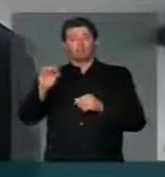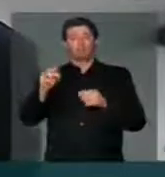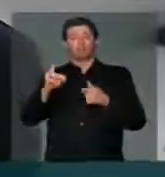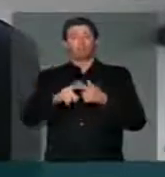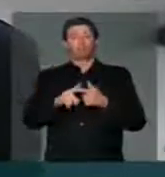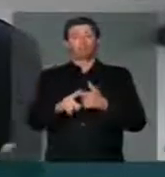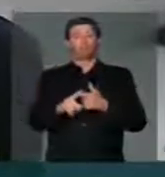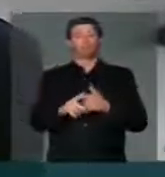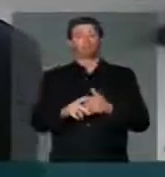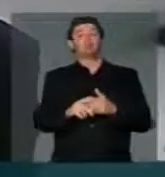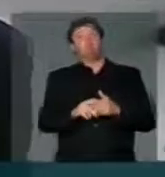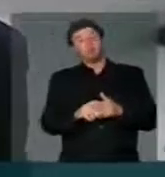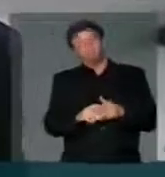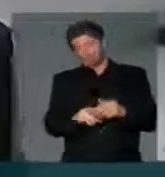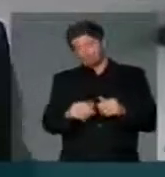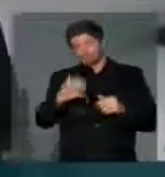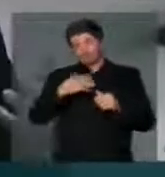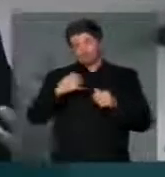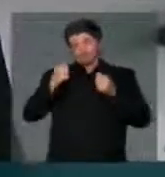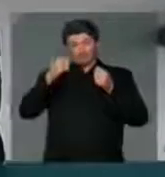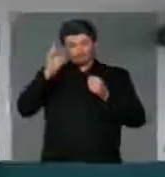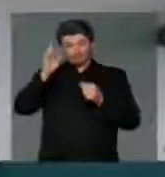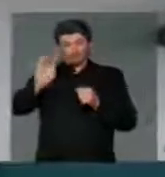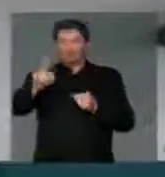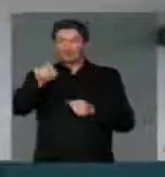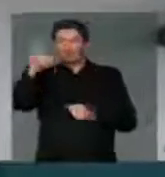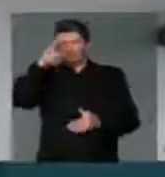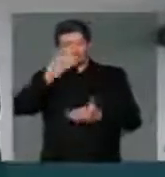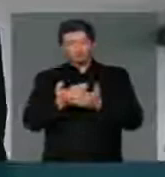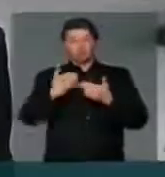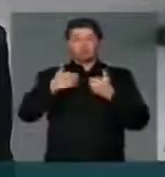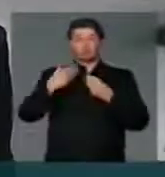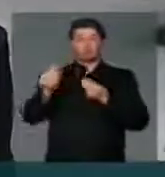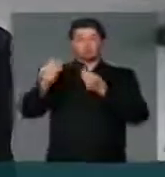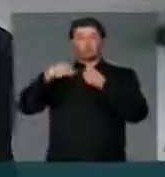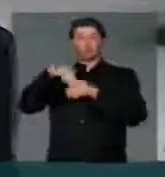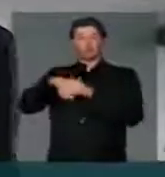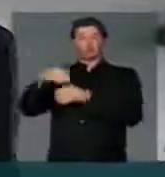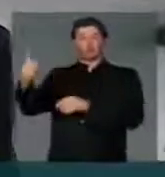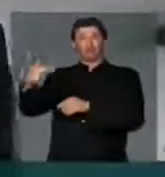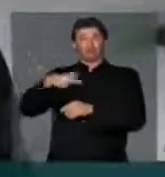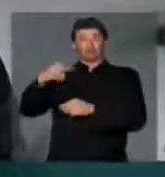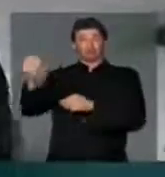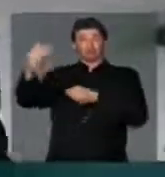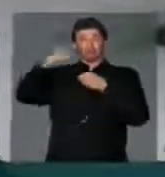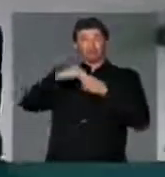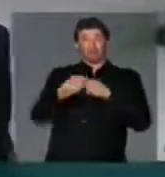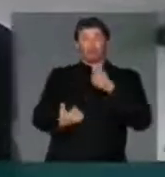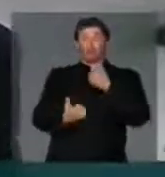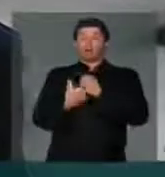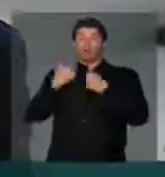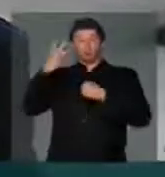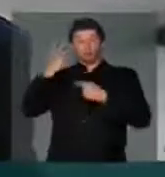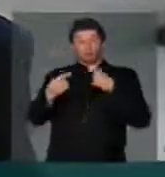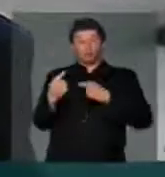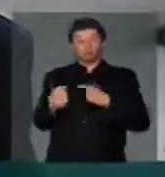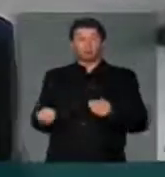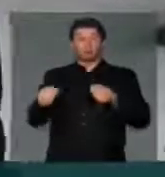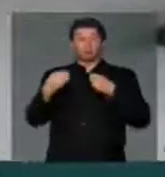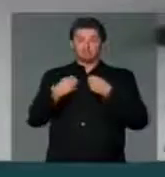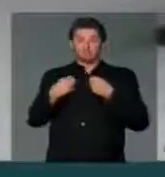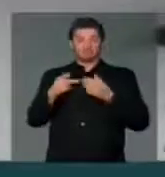Uma candidatura difícil, mas ele acreditou e me honrou com seu voto pessoal e com seu apoio político, que deu para